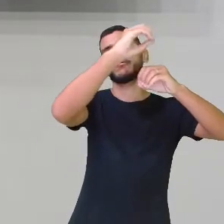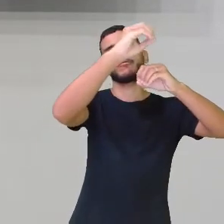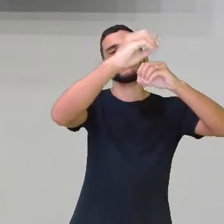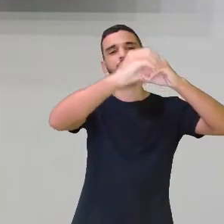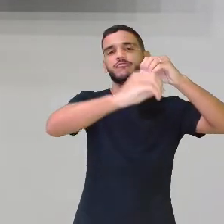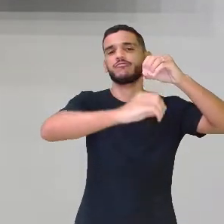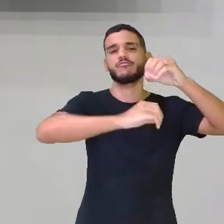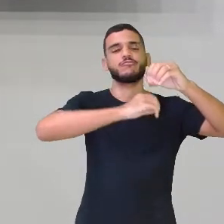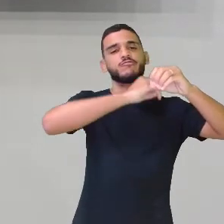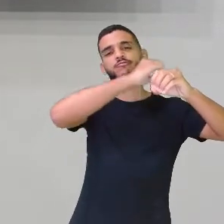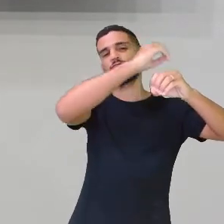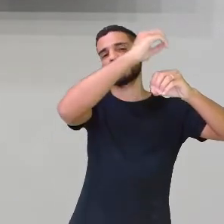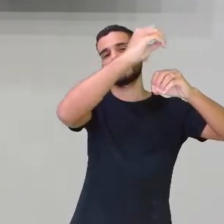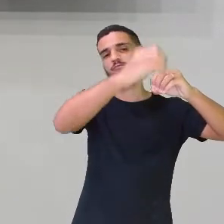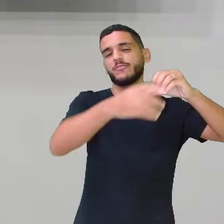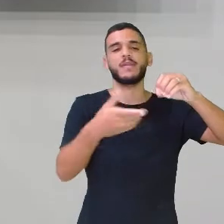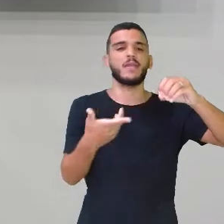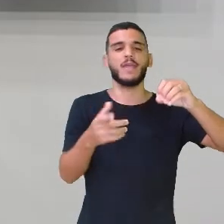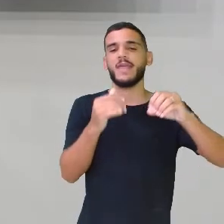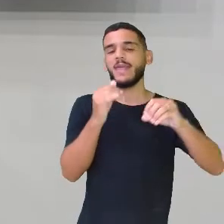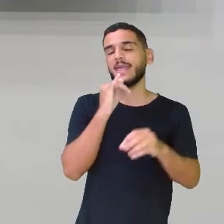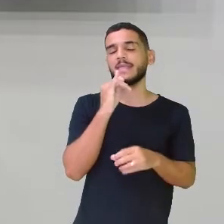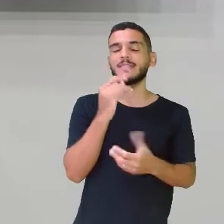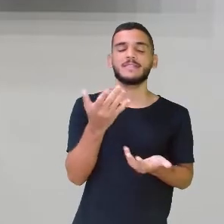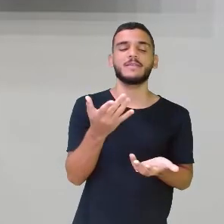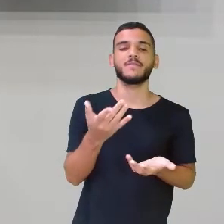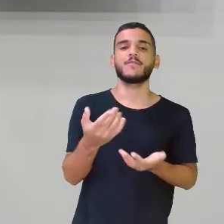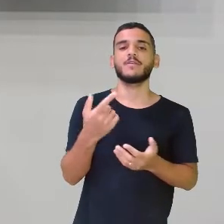da gravidade, o nosso peso ele varia.